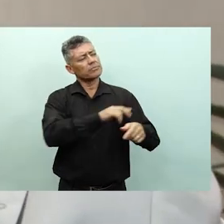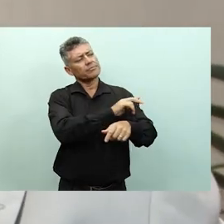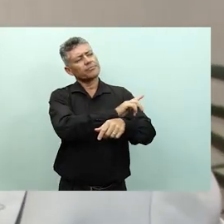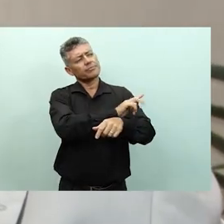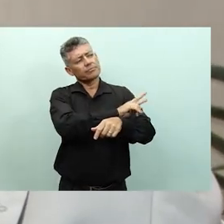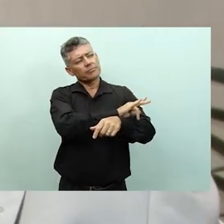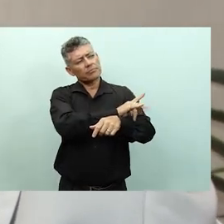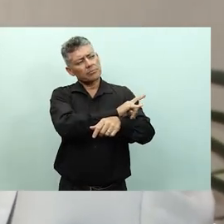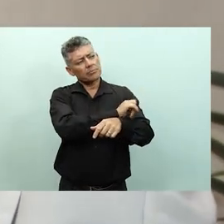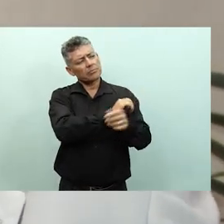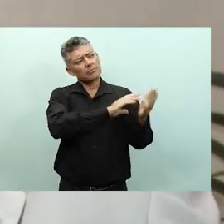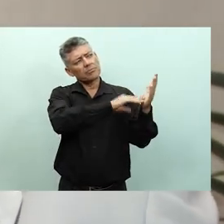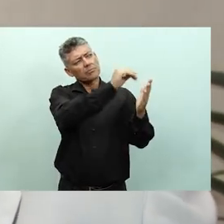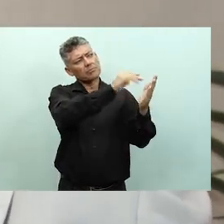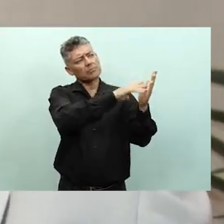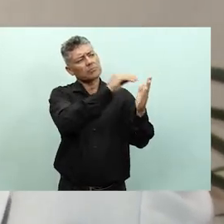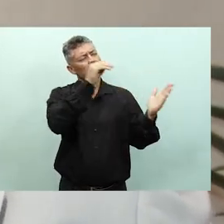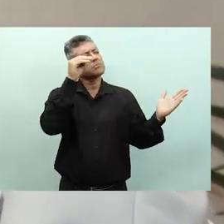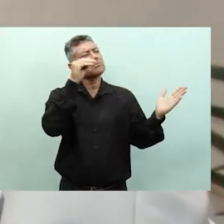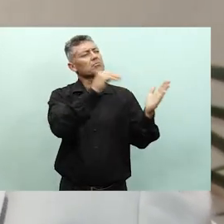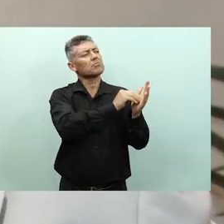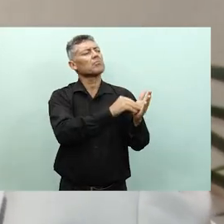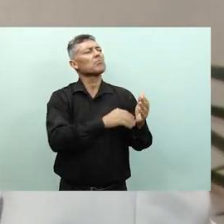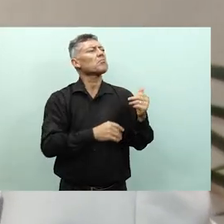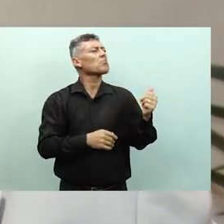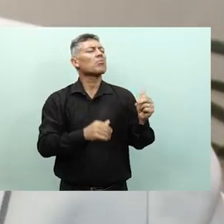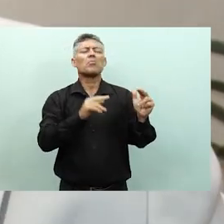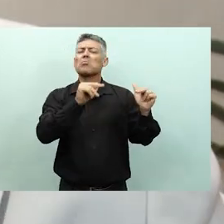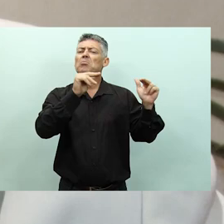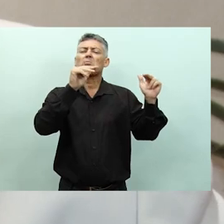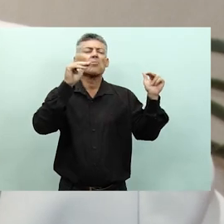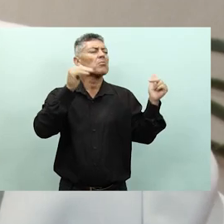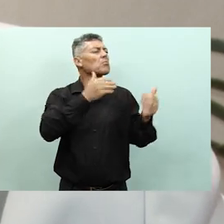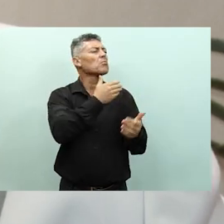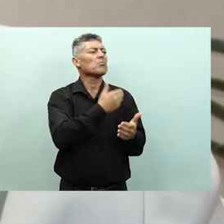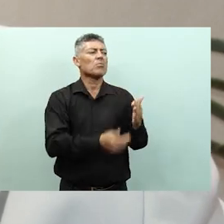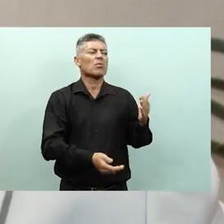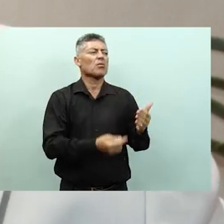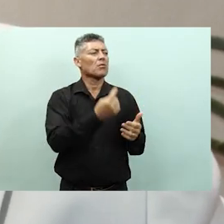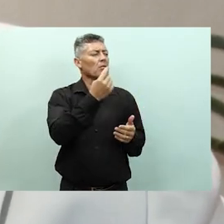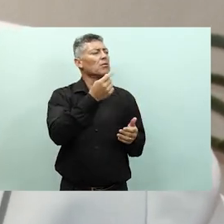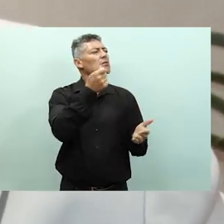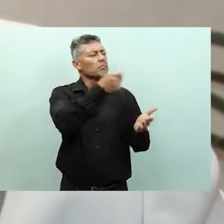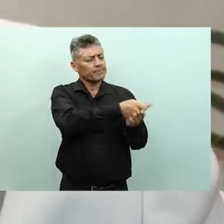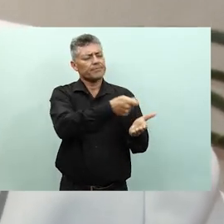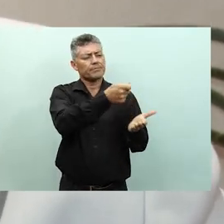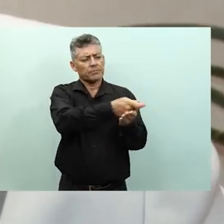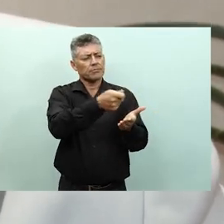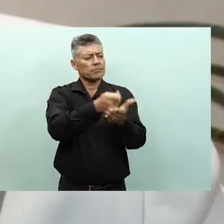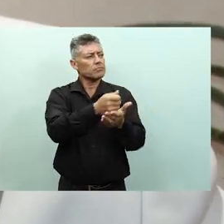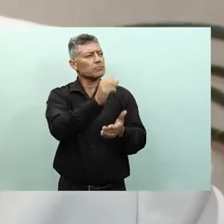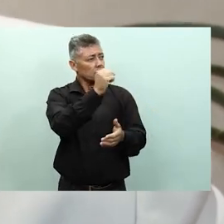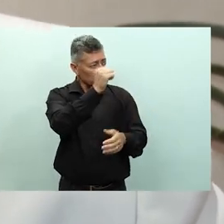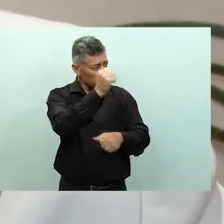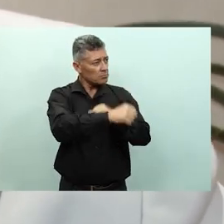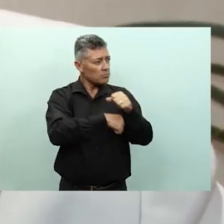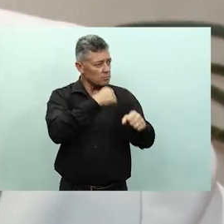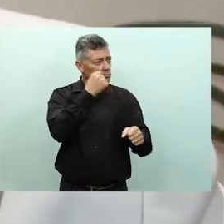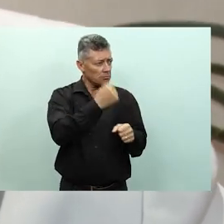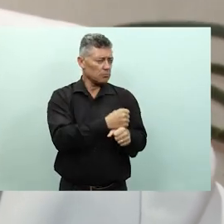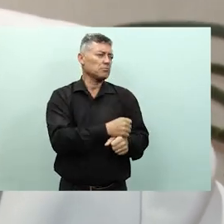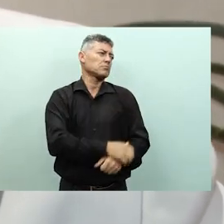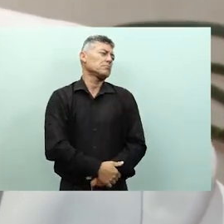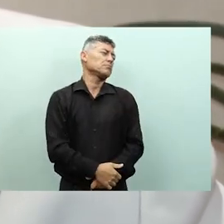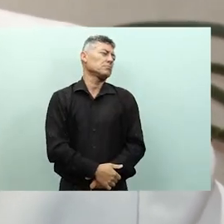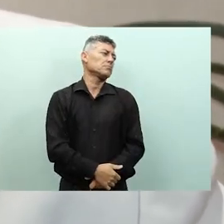Vilma recebia um calendário e nunca falhou um dia sequer no pagamento do servidor em 8 anos,